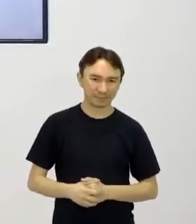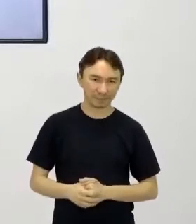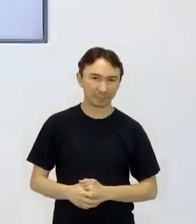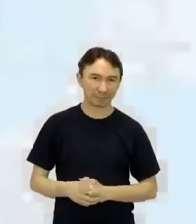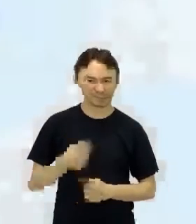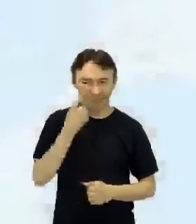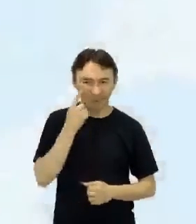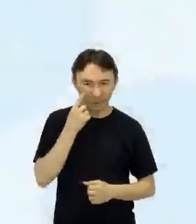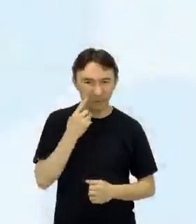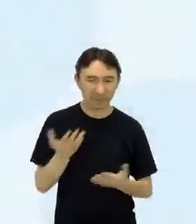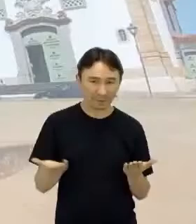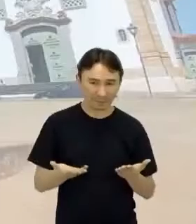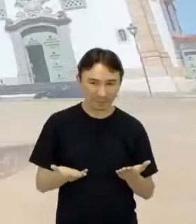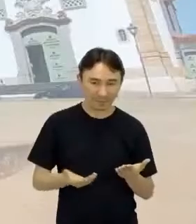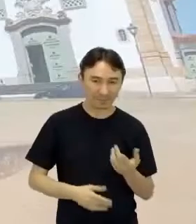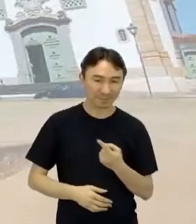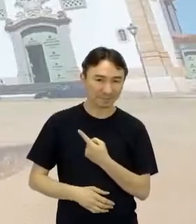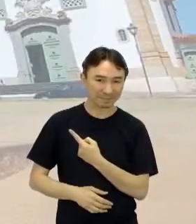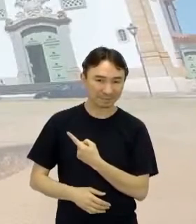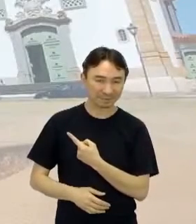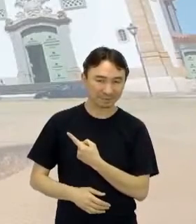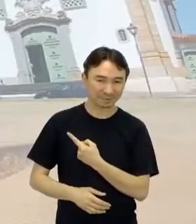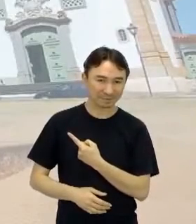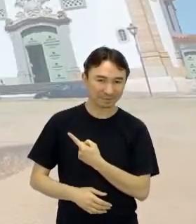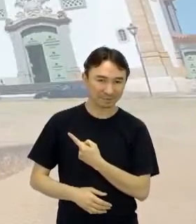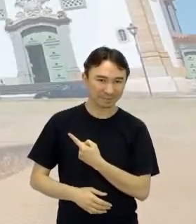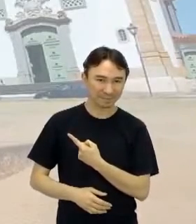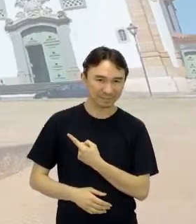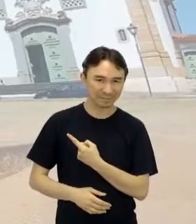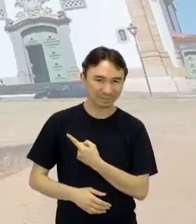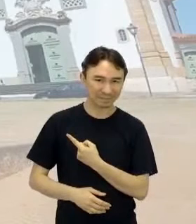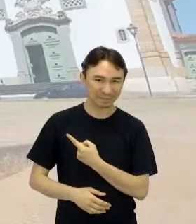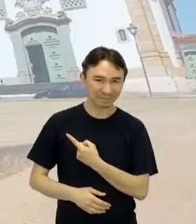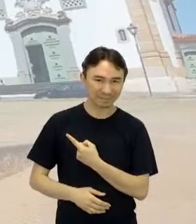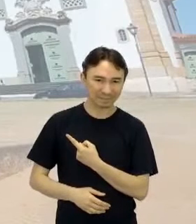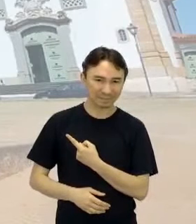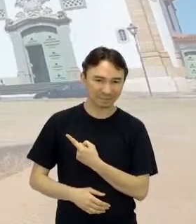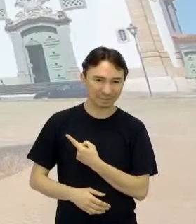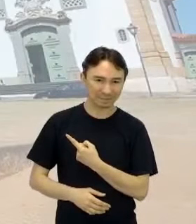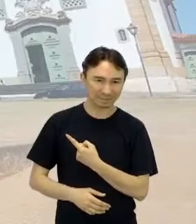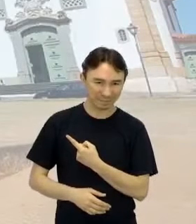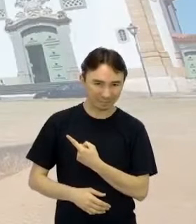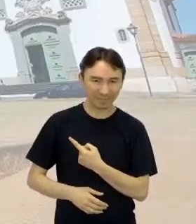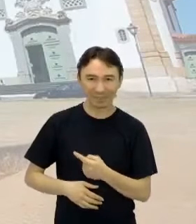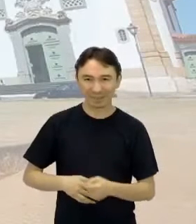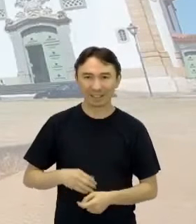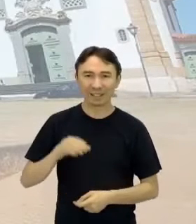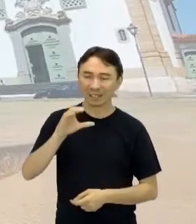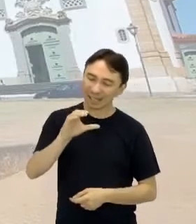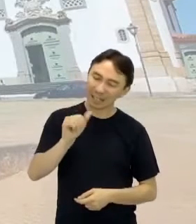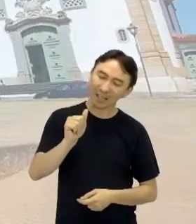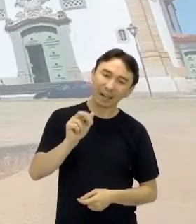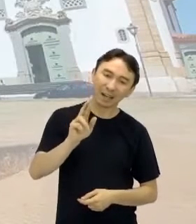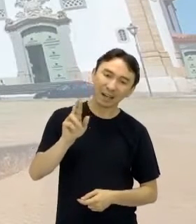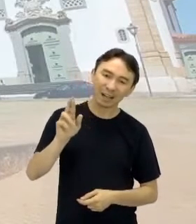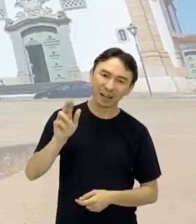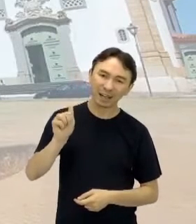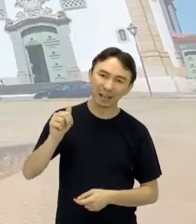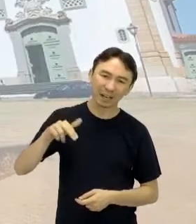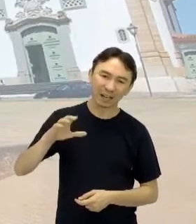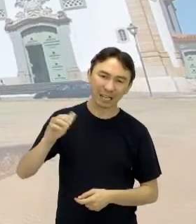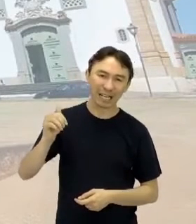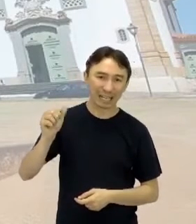Dá uma olhadinha na tela. Olha lá. Revolta de Carrancas, Minas